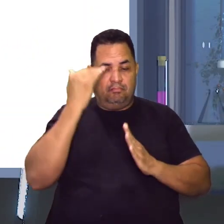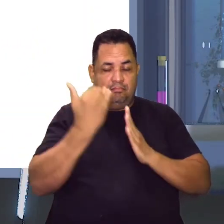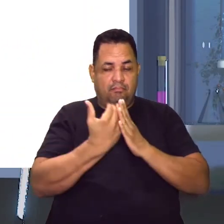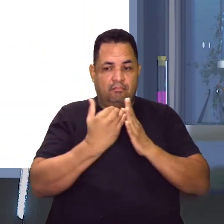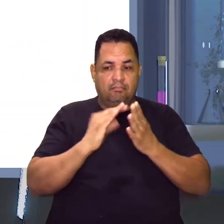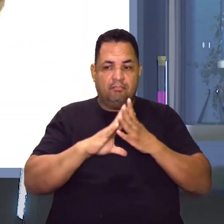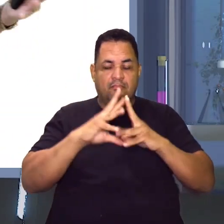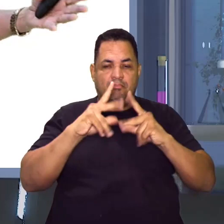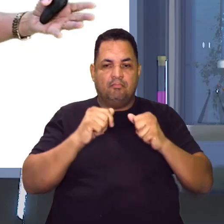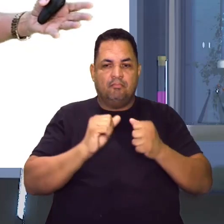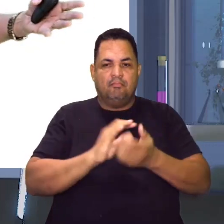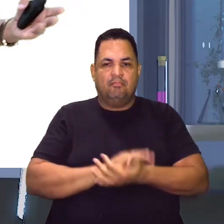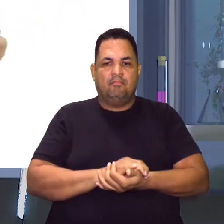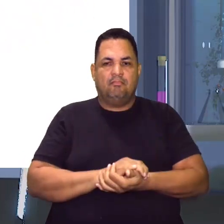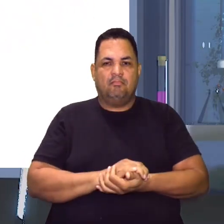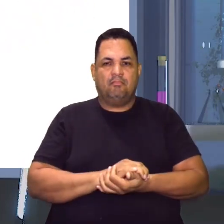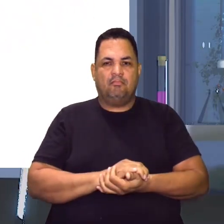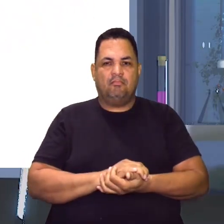àqueles que